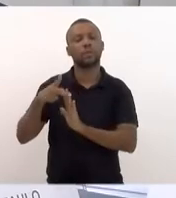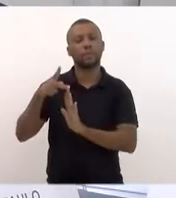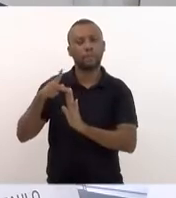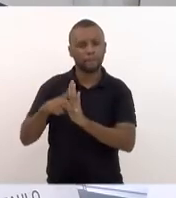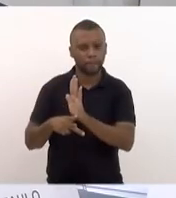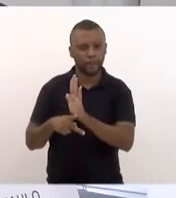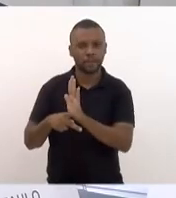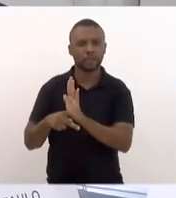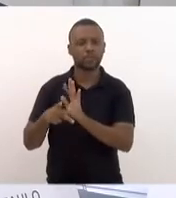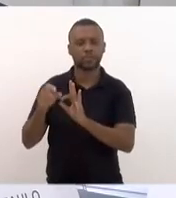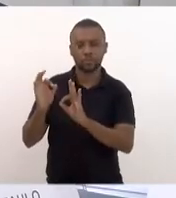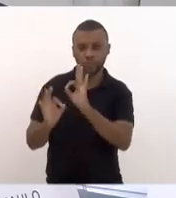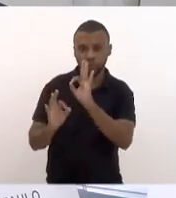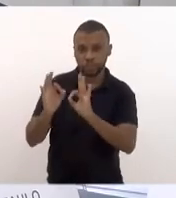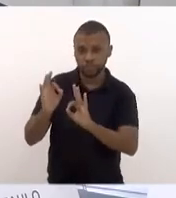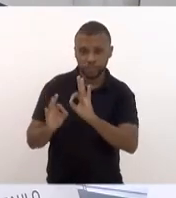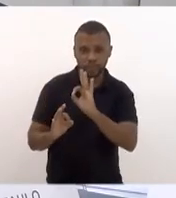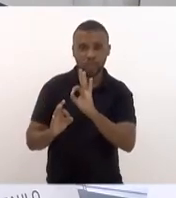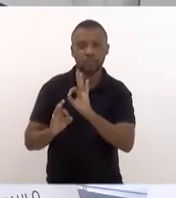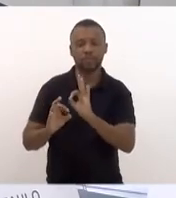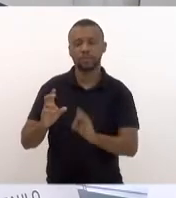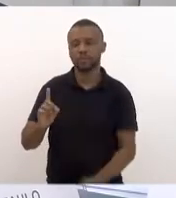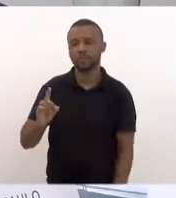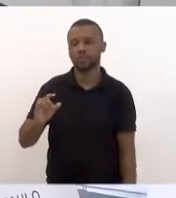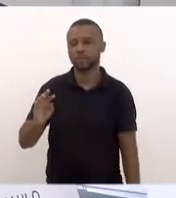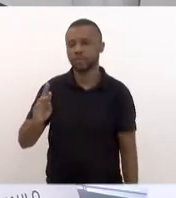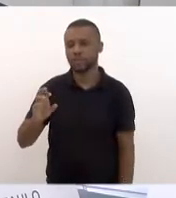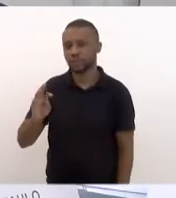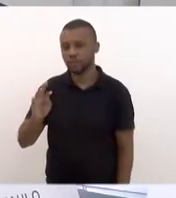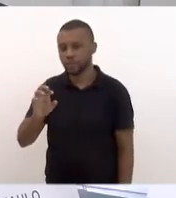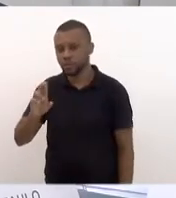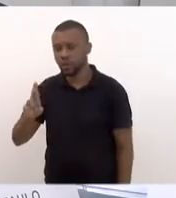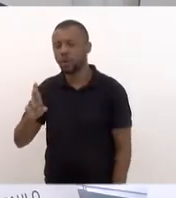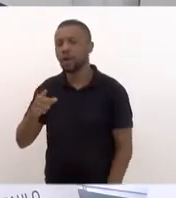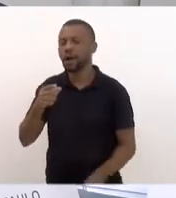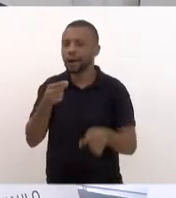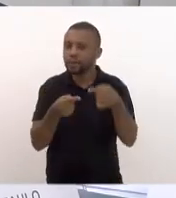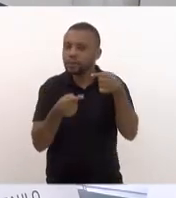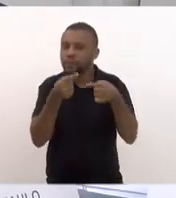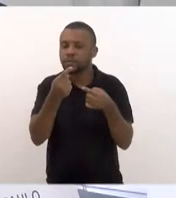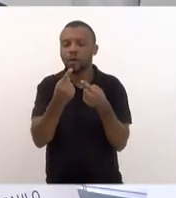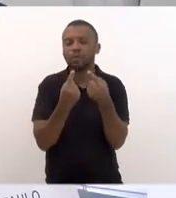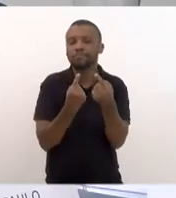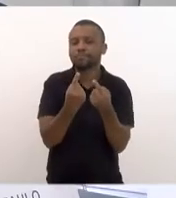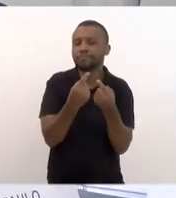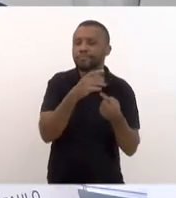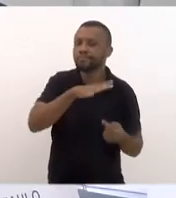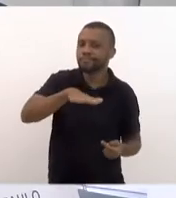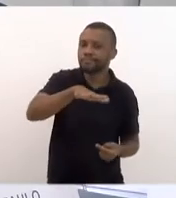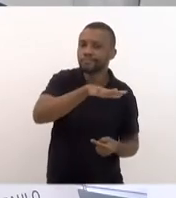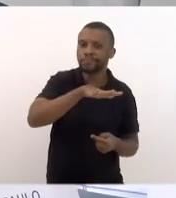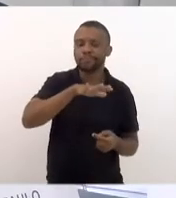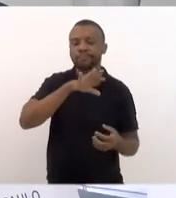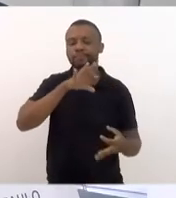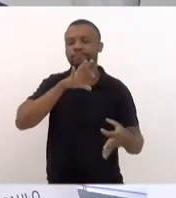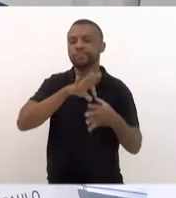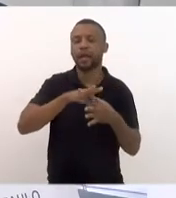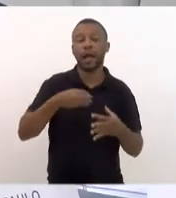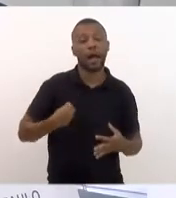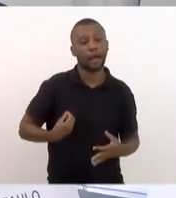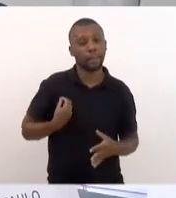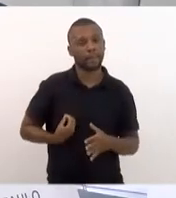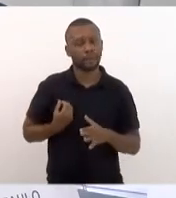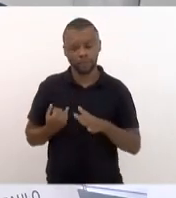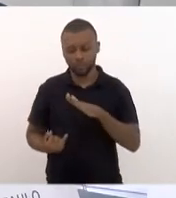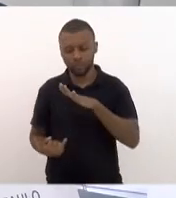do plano diretor, essa discussão desse eixo viário, a presença do INEA